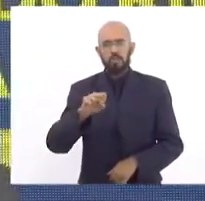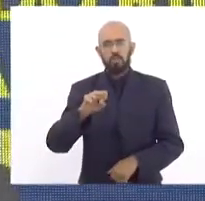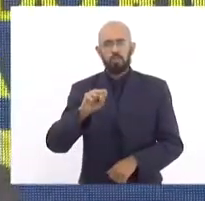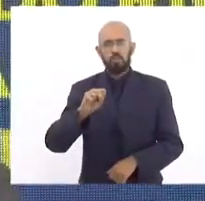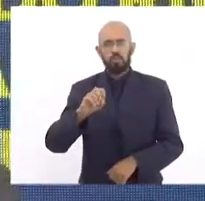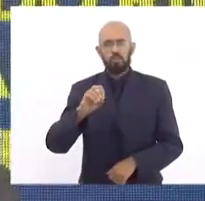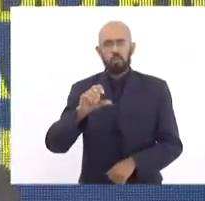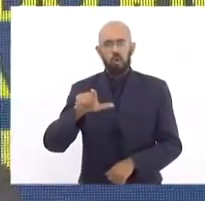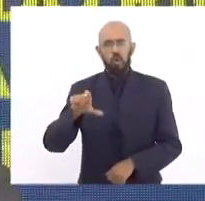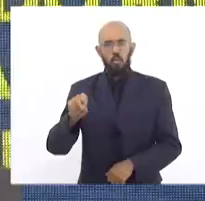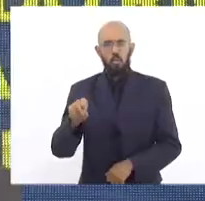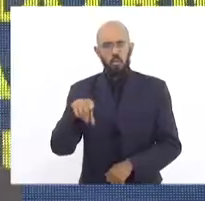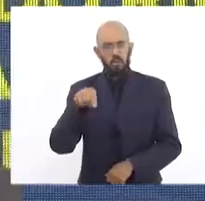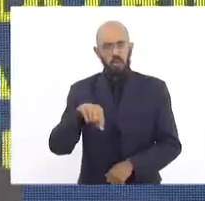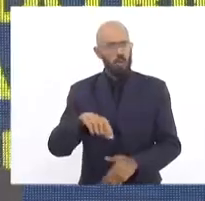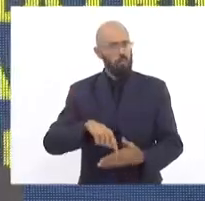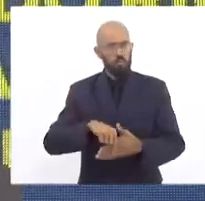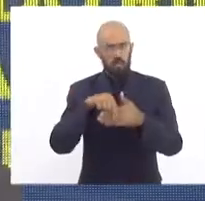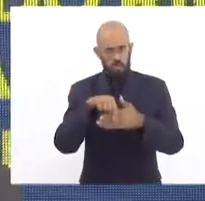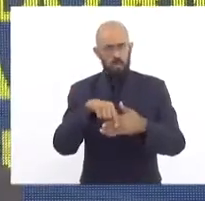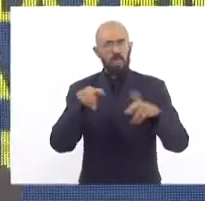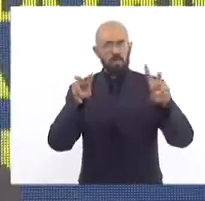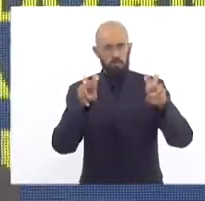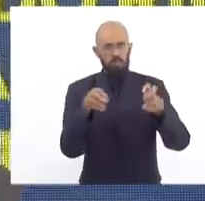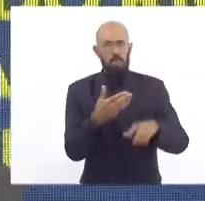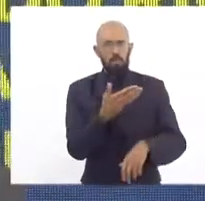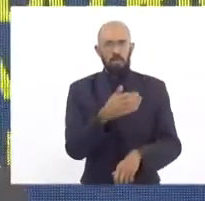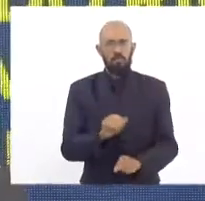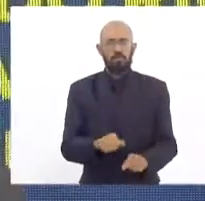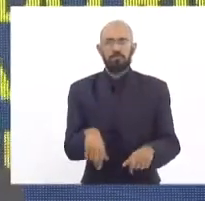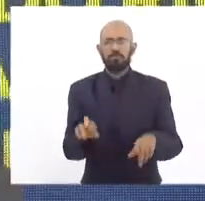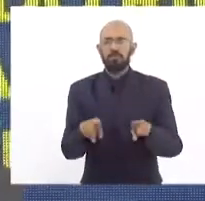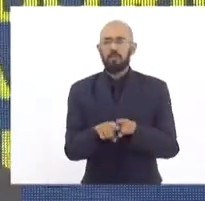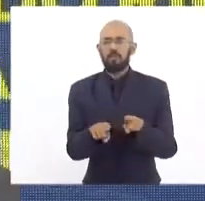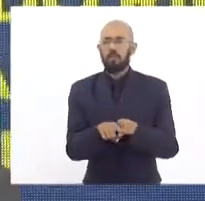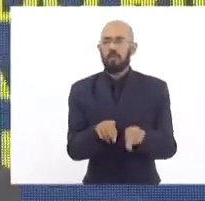desse tema. Saudar aqui o Rafael,